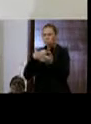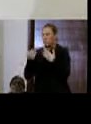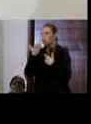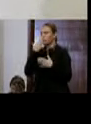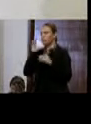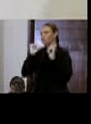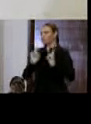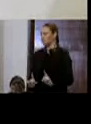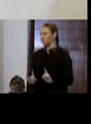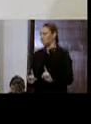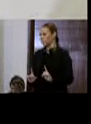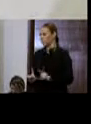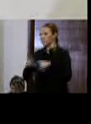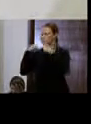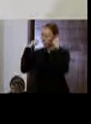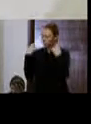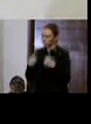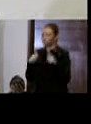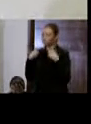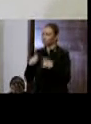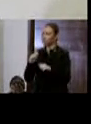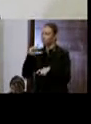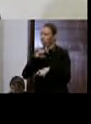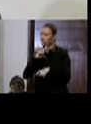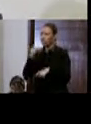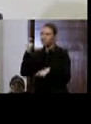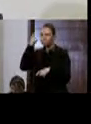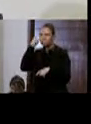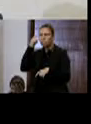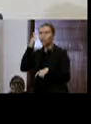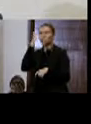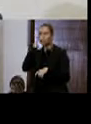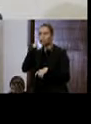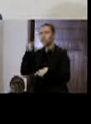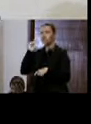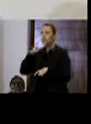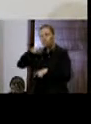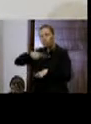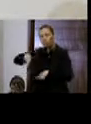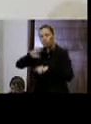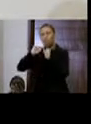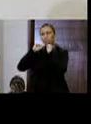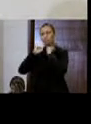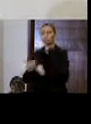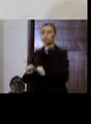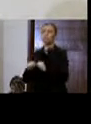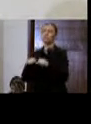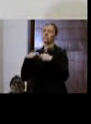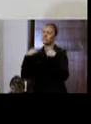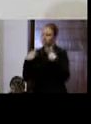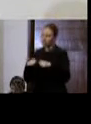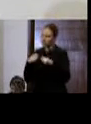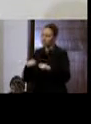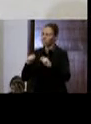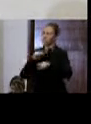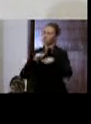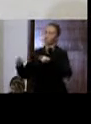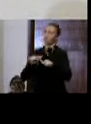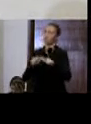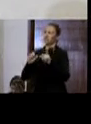deficiência. É preciso ter consciência de que nós podemos e devemos trabalhar